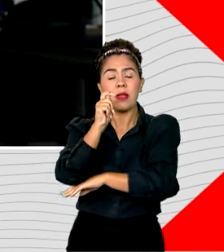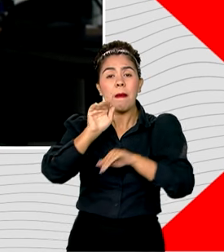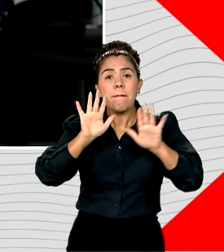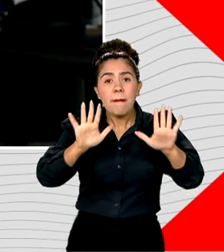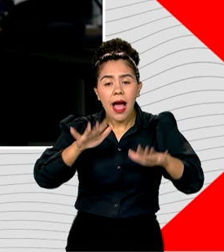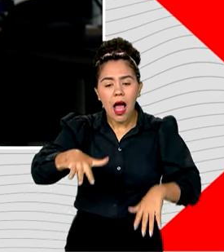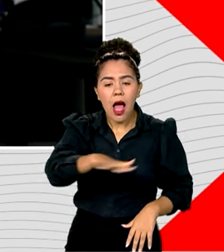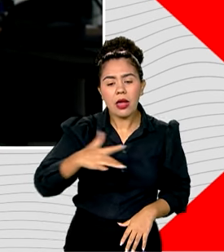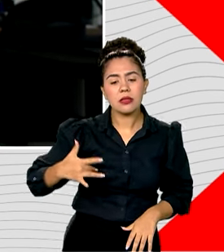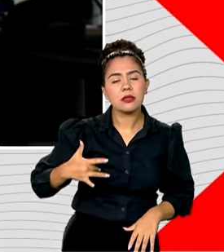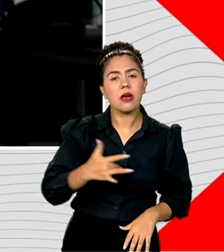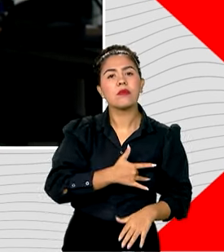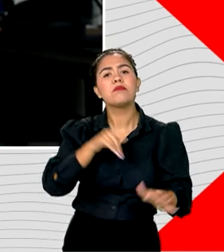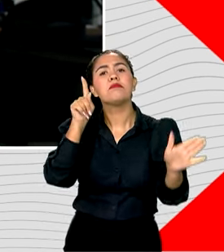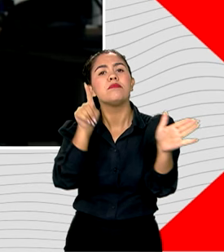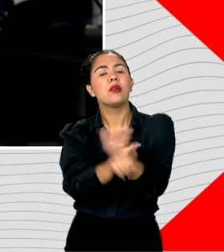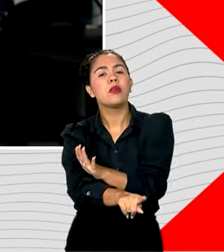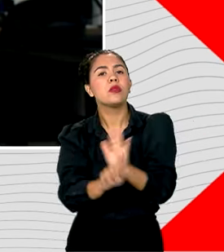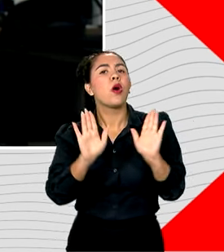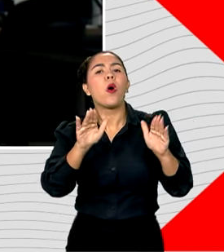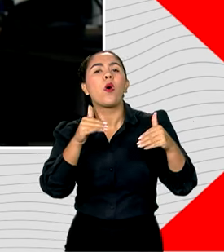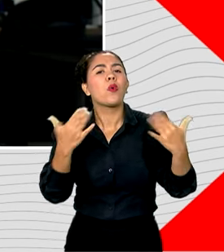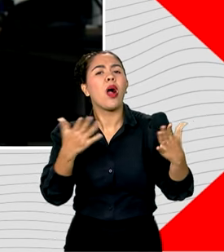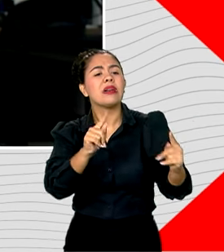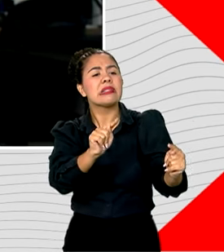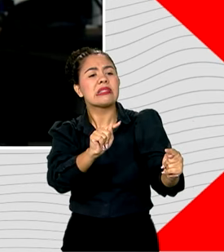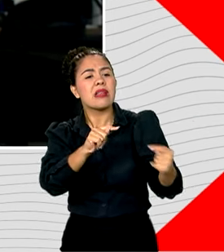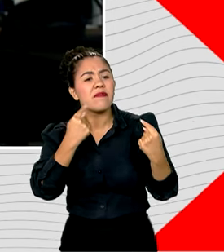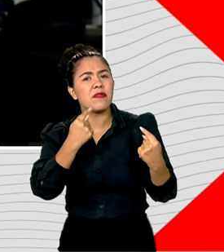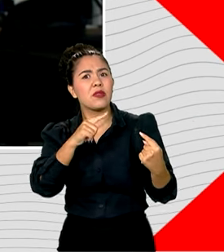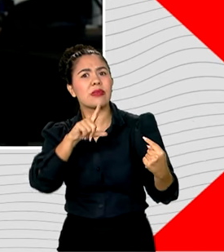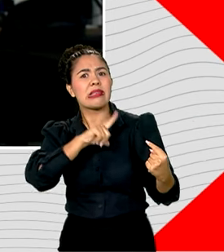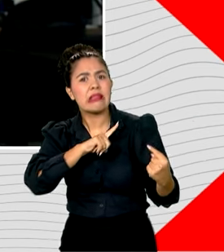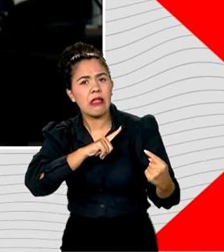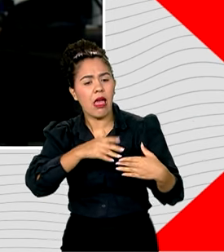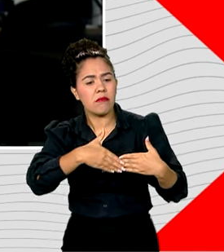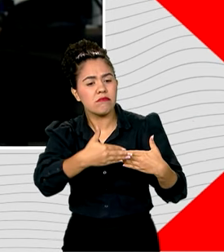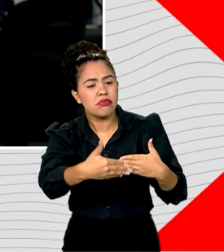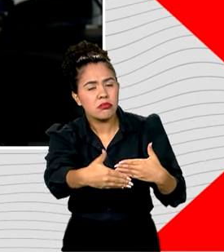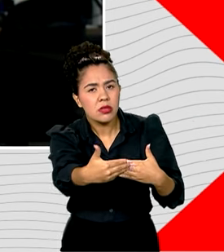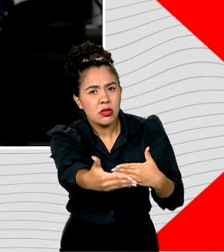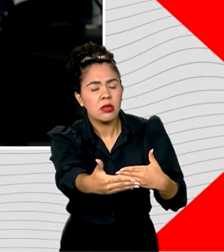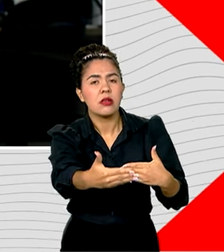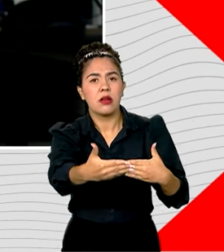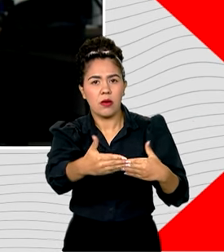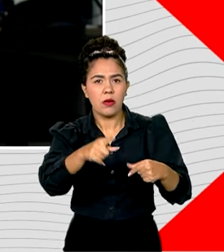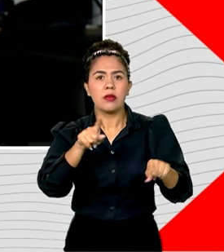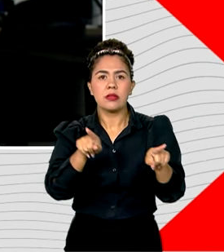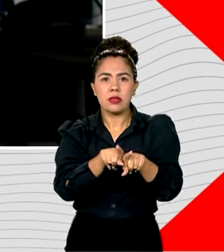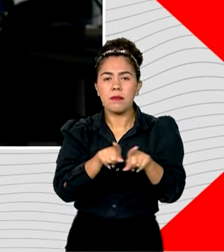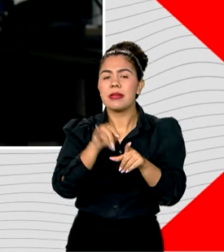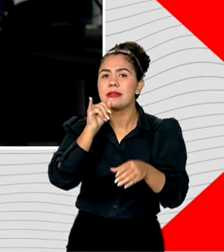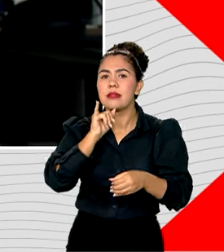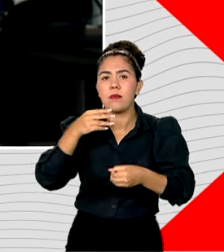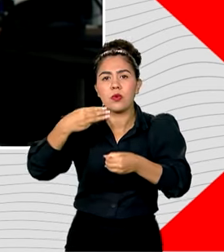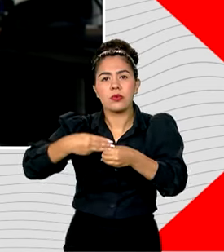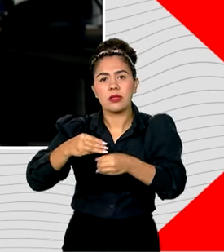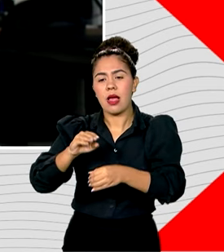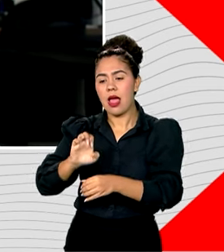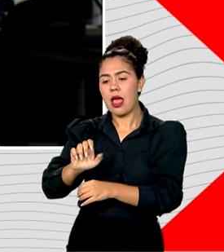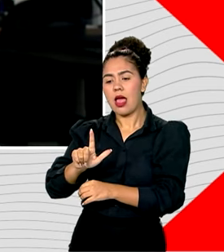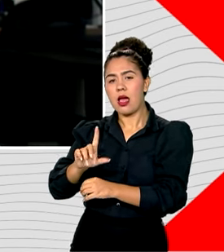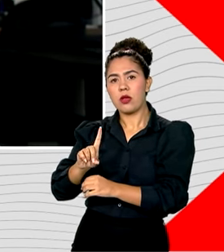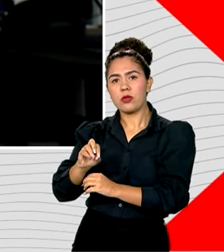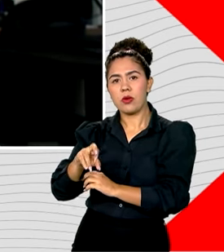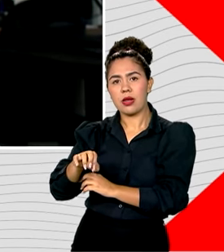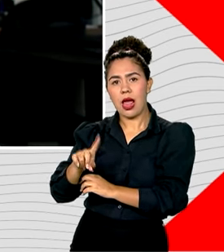eh Quais são os próximos os maiores desafios que a pasta ainda tem eh já que temos municípios como Eldorado do Sul em especial